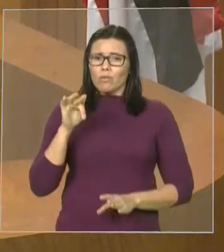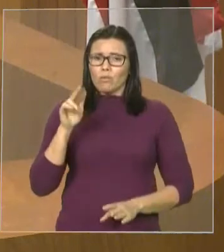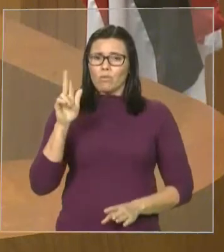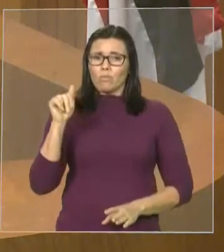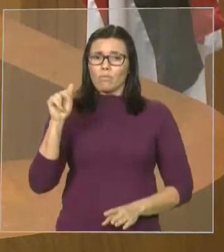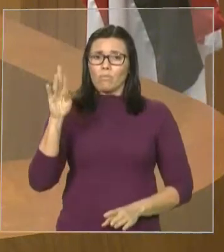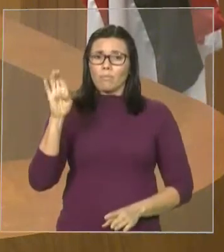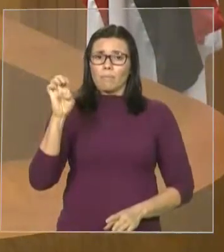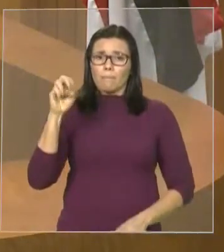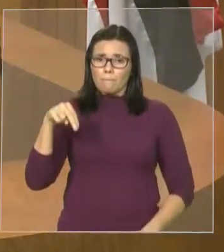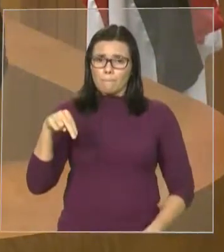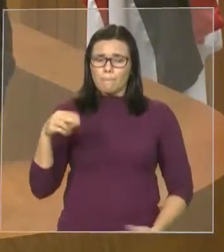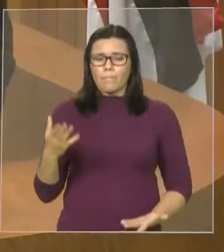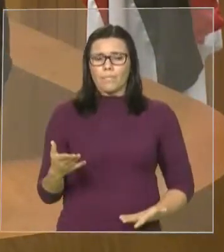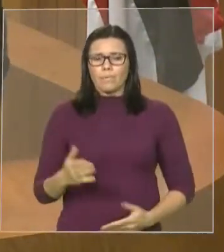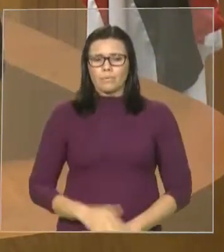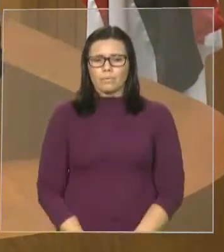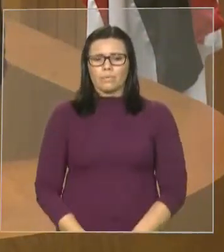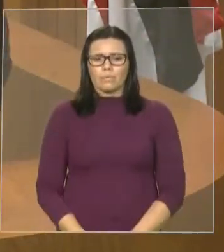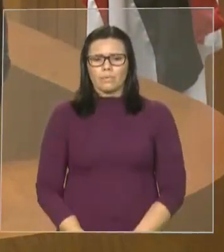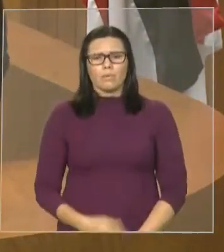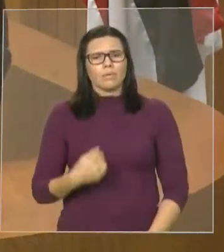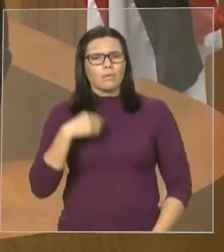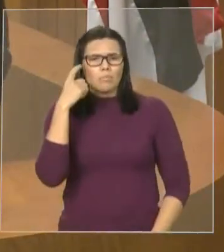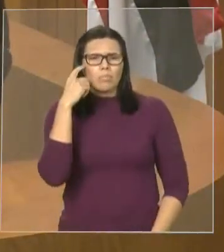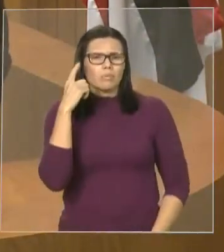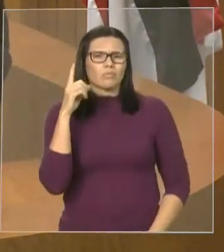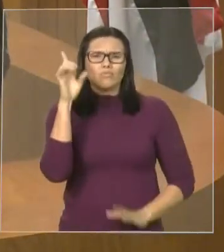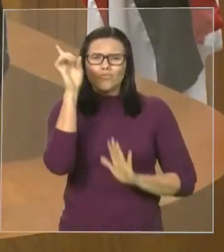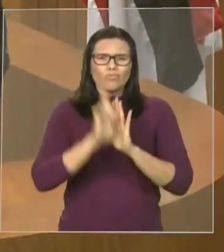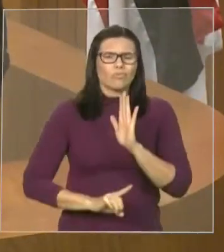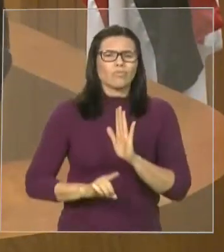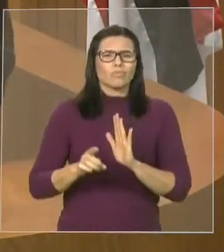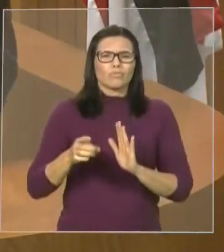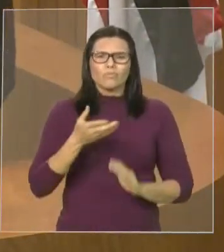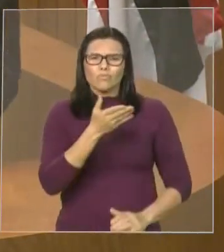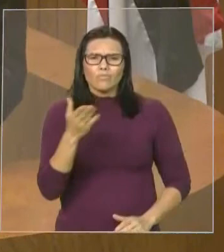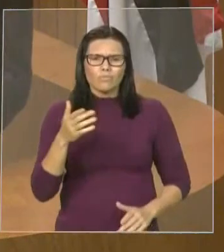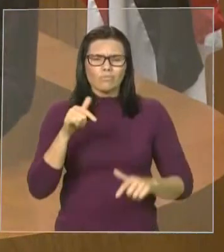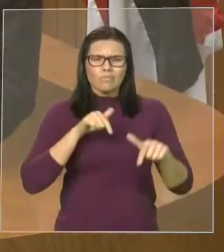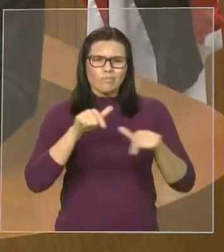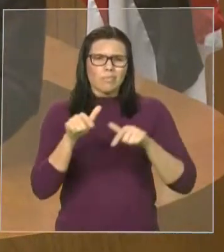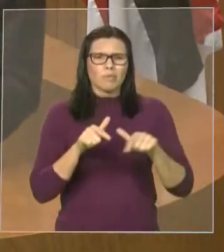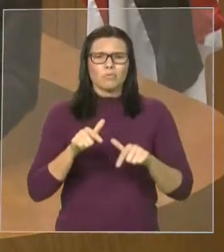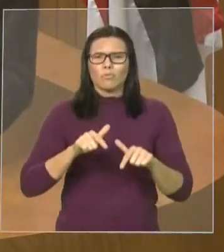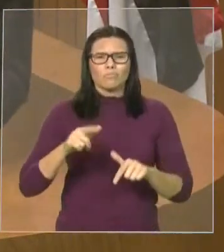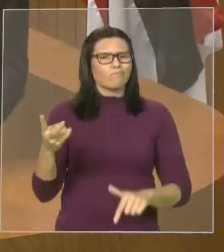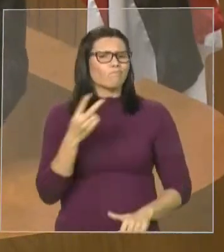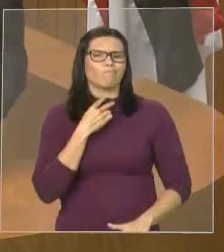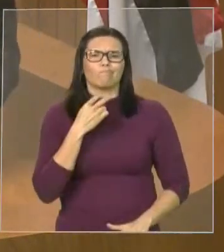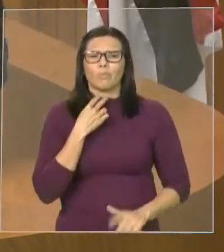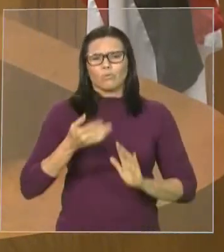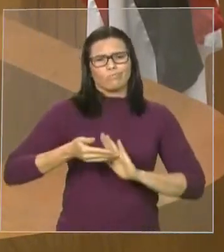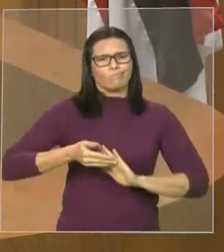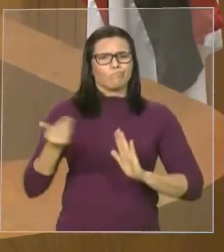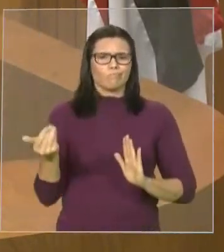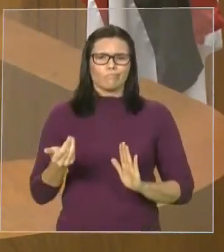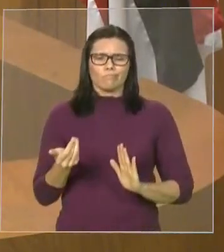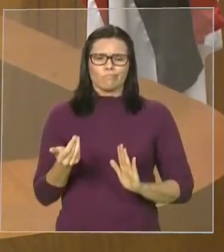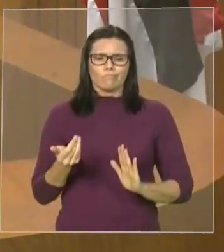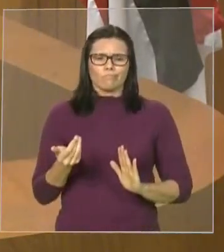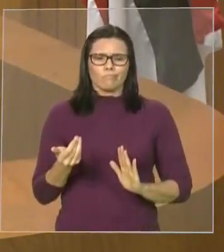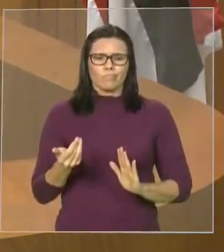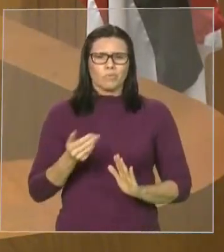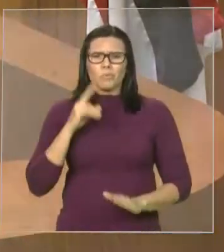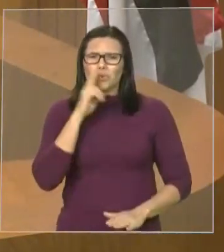direitos. Direitos não devem ser retirados nem com urgência ou sem urgência. Mas que fique claro, senhoras e senhores deputados,